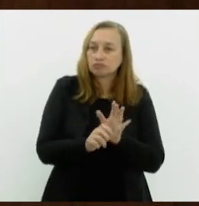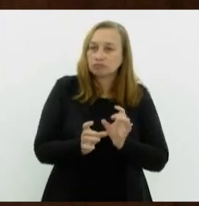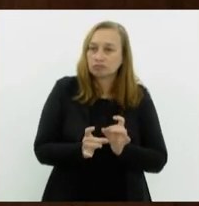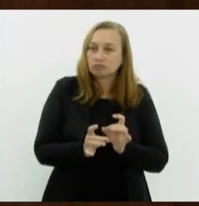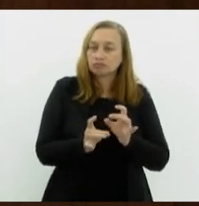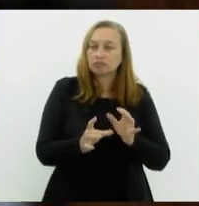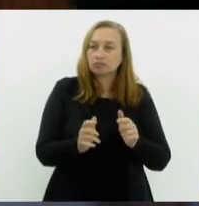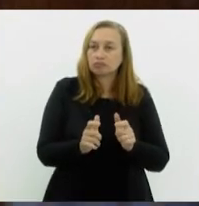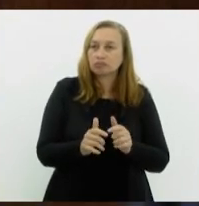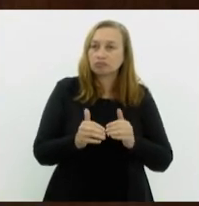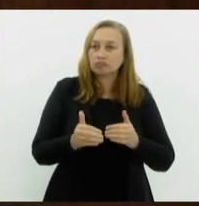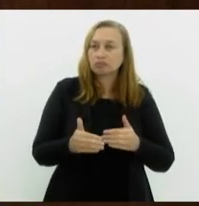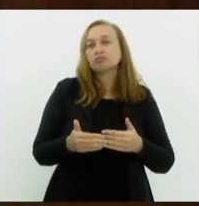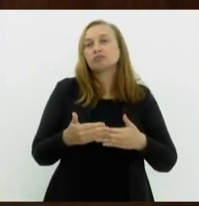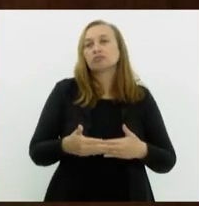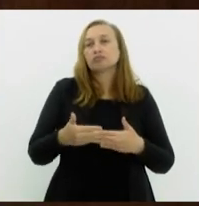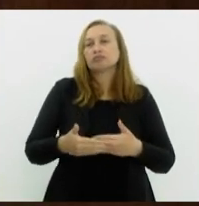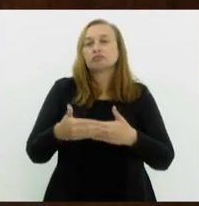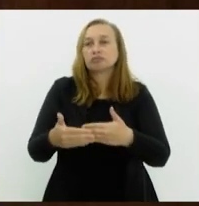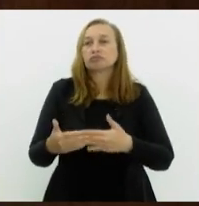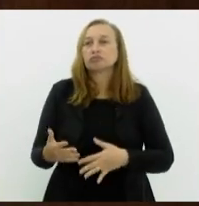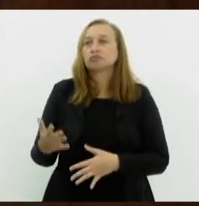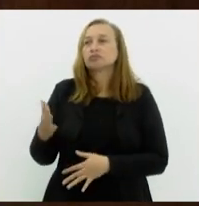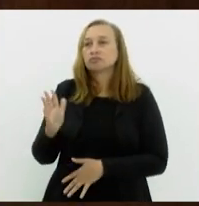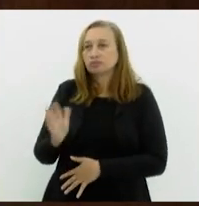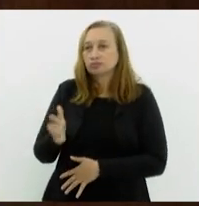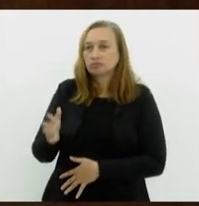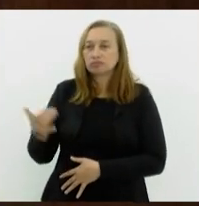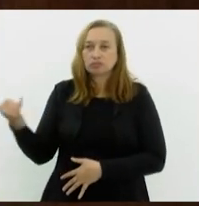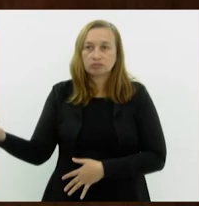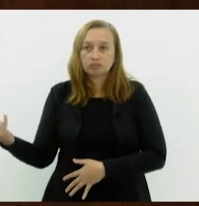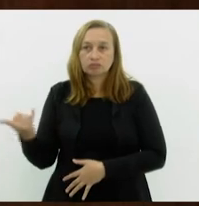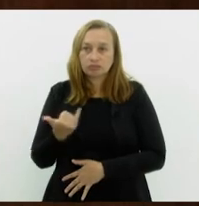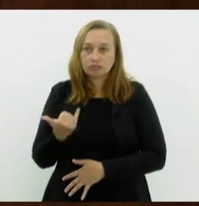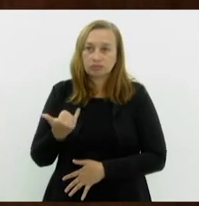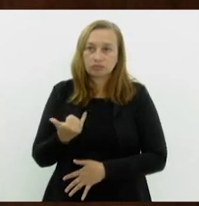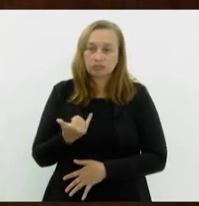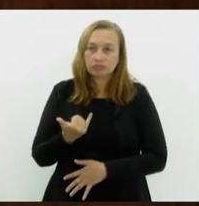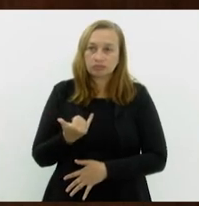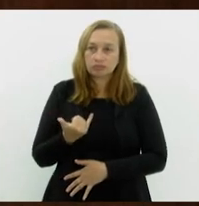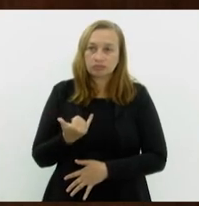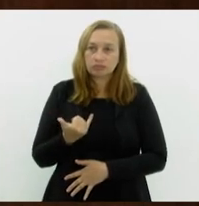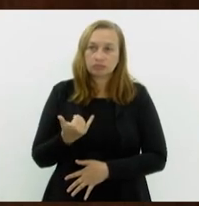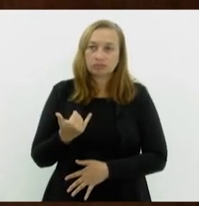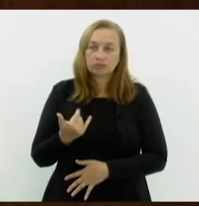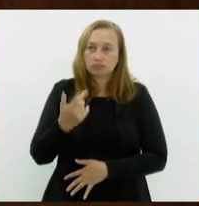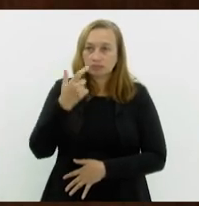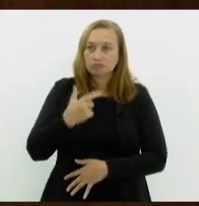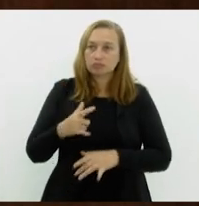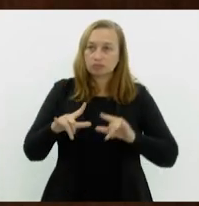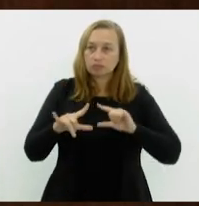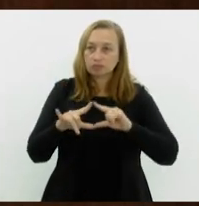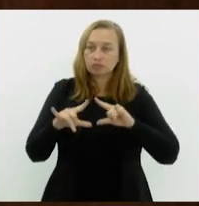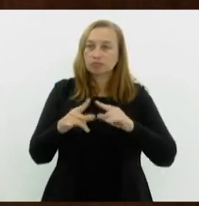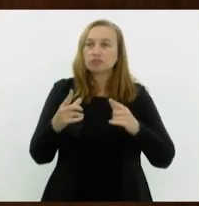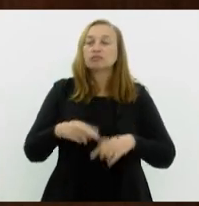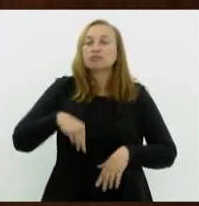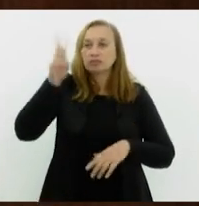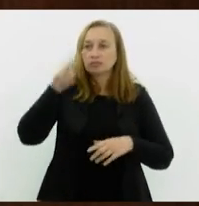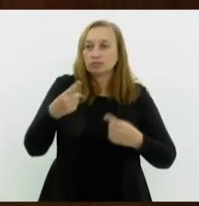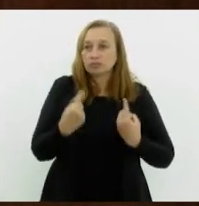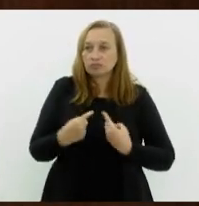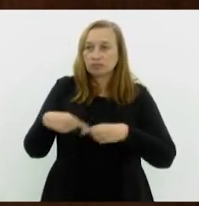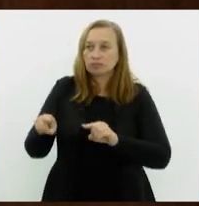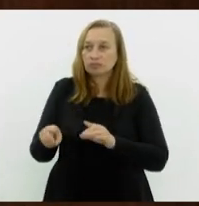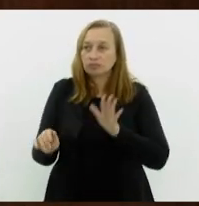sargento Portugal, que hoje até me ligou, falando que agora estão chamando de miliciano. Quem combate tráfico vira